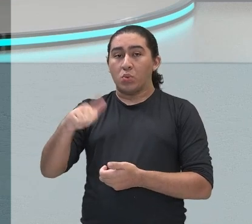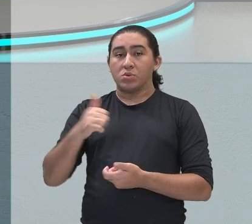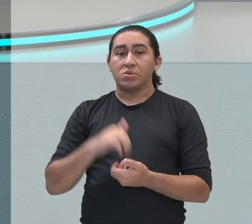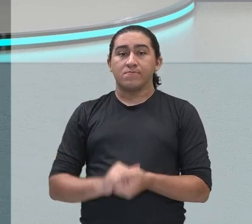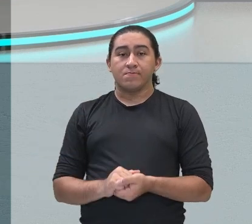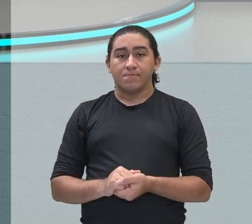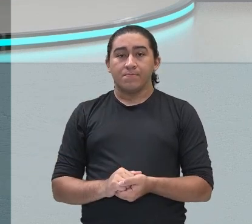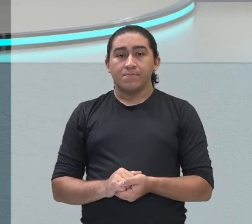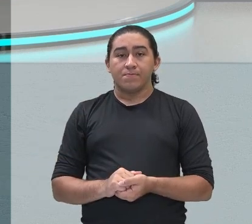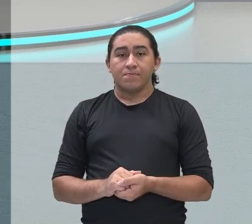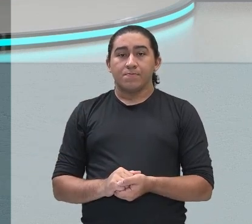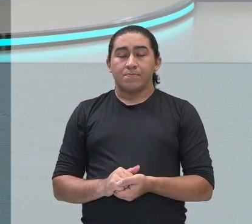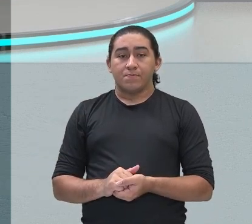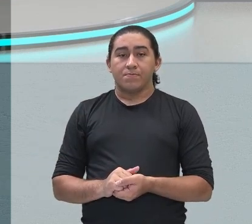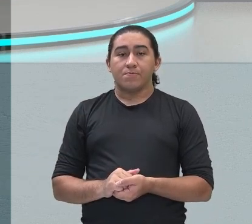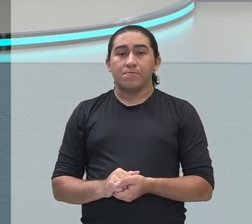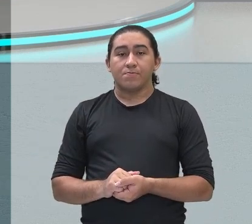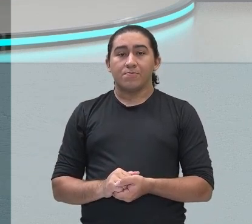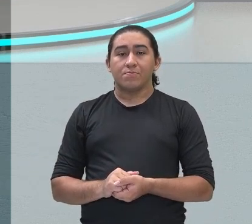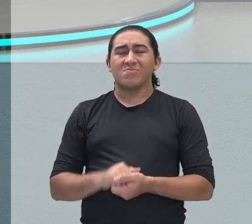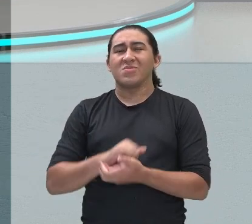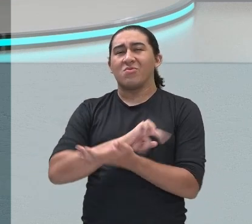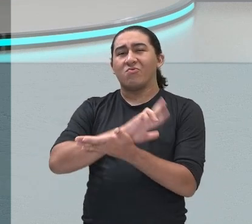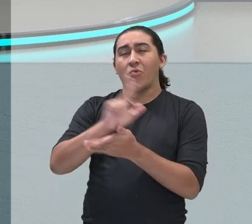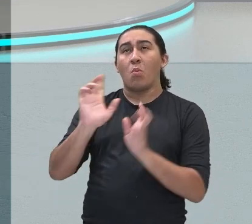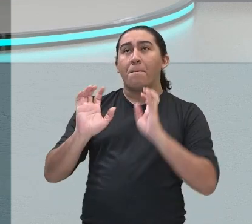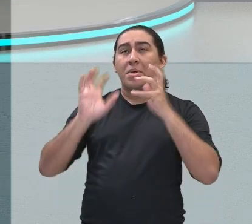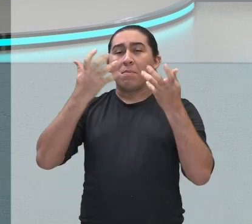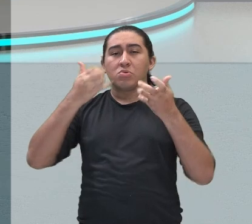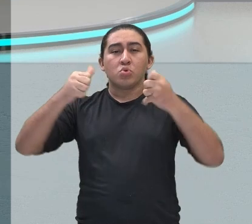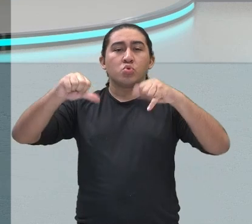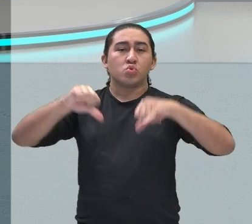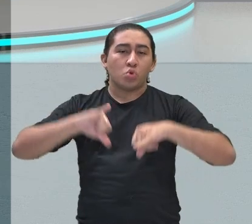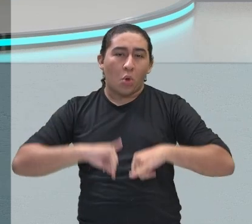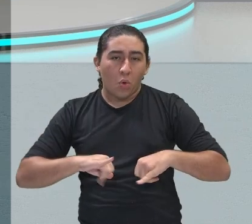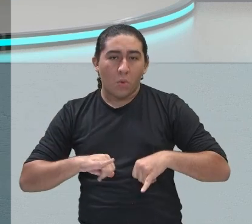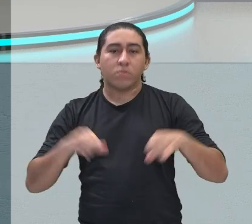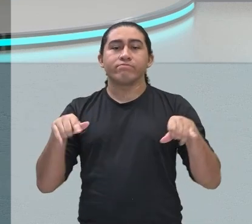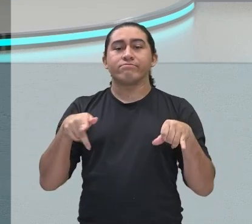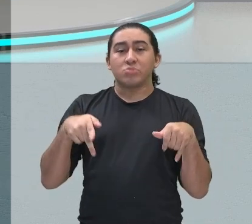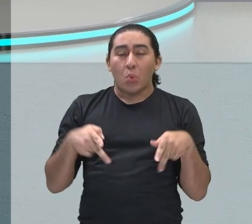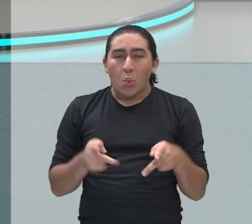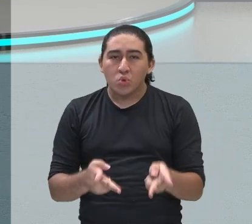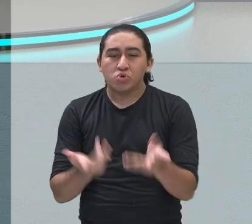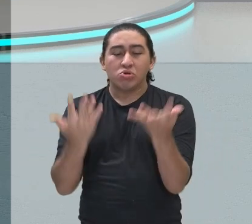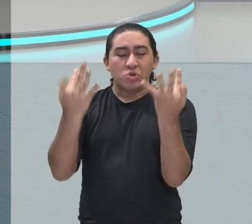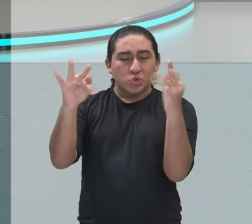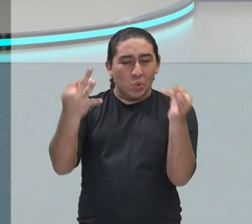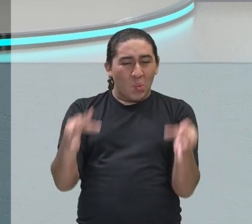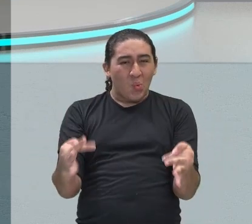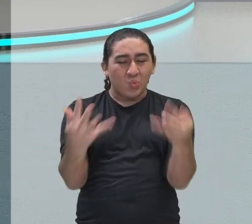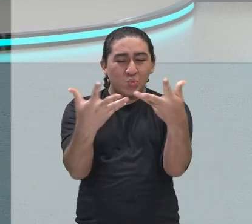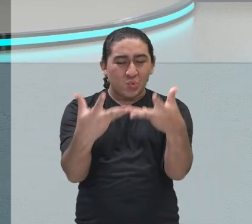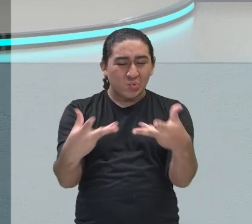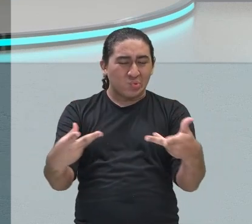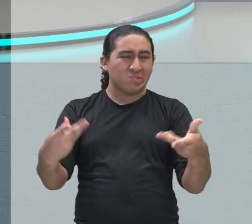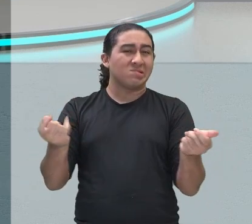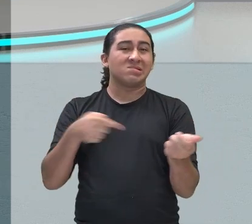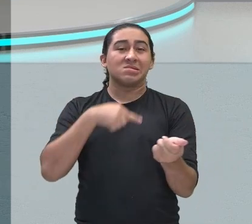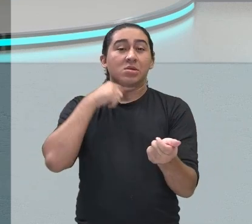Em tormentos cruéis, tal sofrimento, em tão contínua dor que nunca